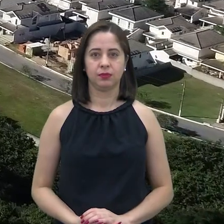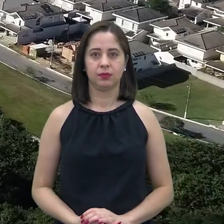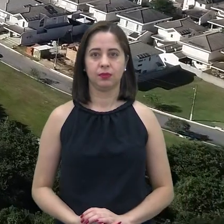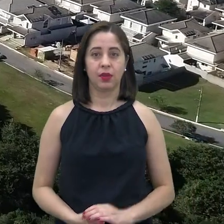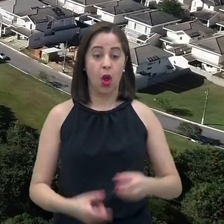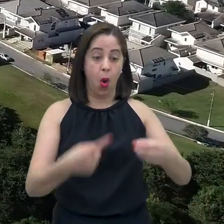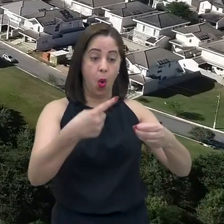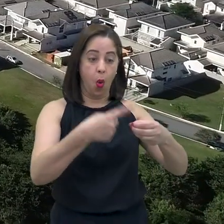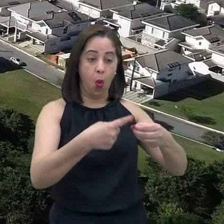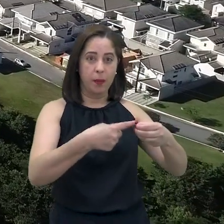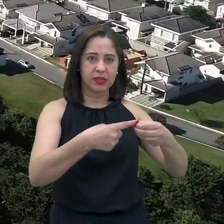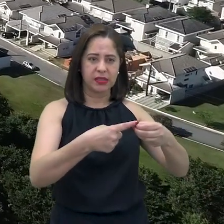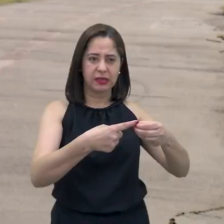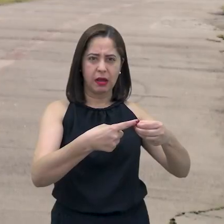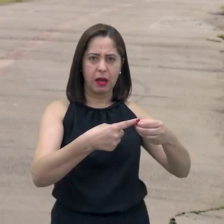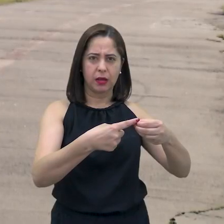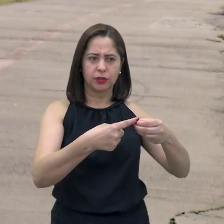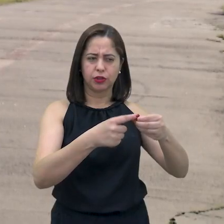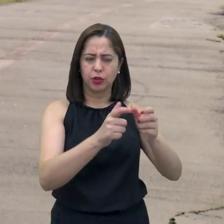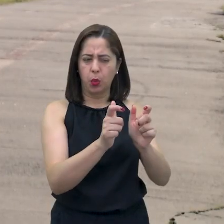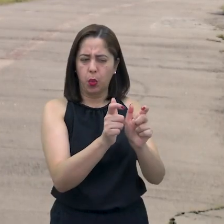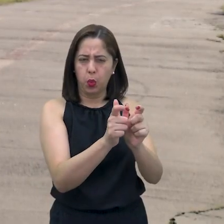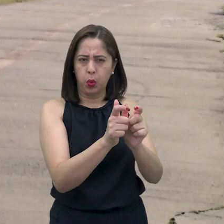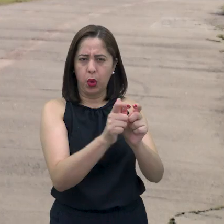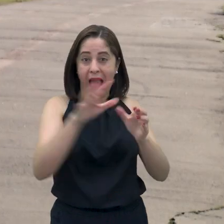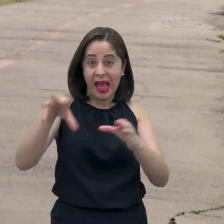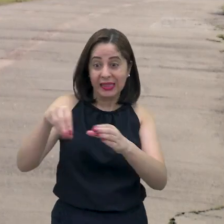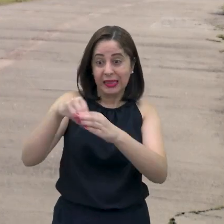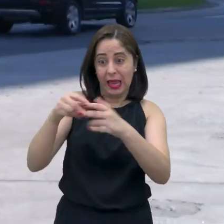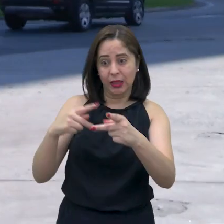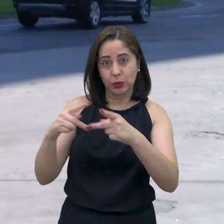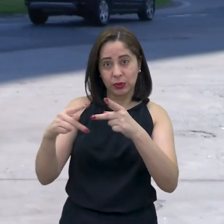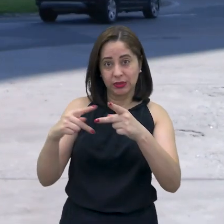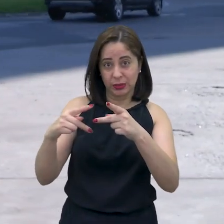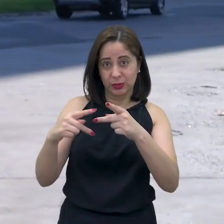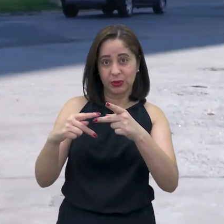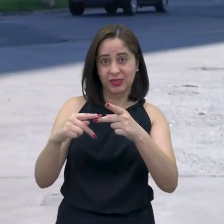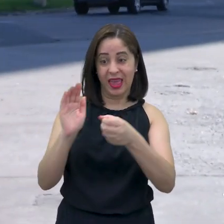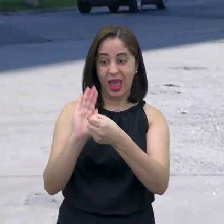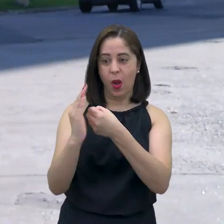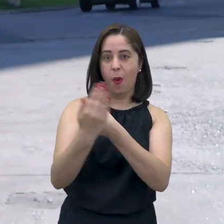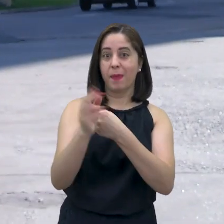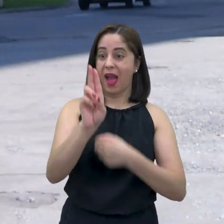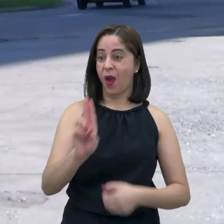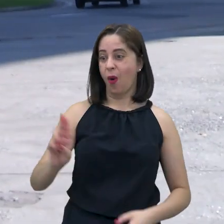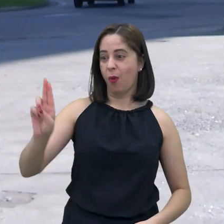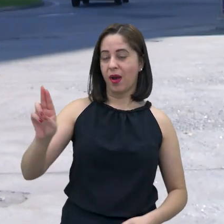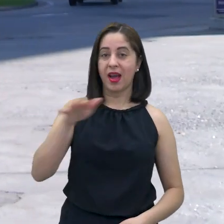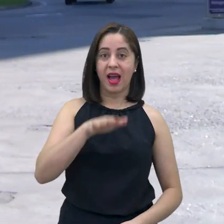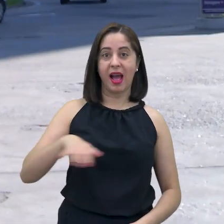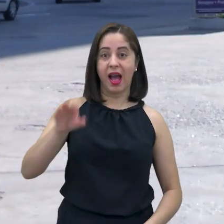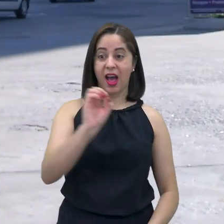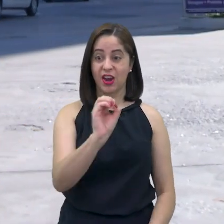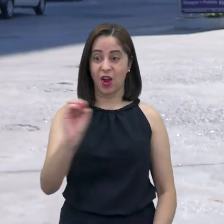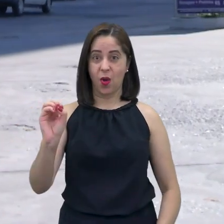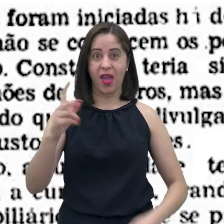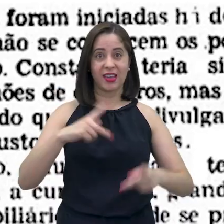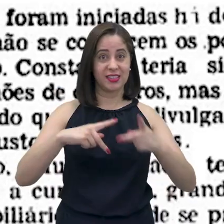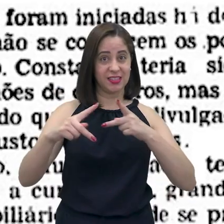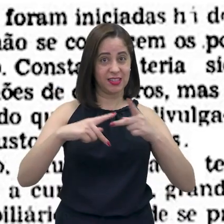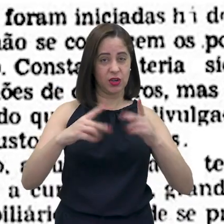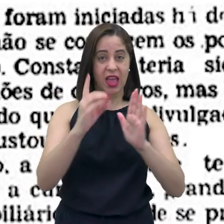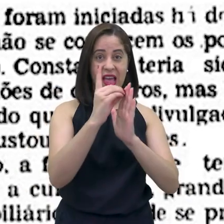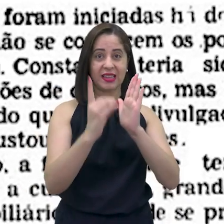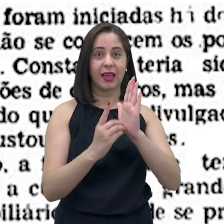uma nova cidade na cidade essa era a frase usada pelos idealizadores do bairro Urbanova na zona oeste de São José dos